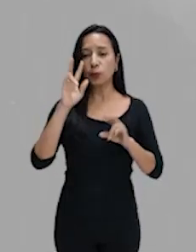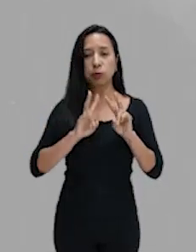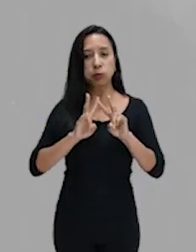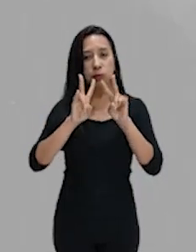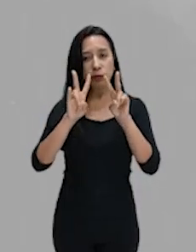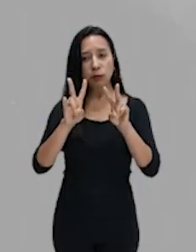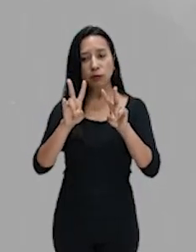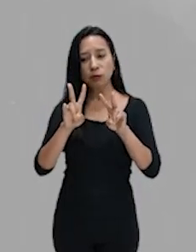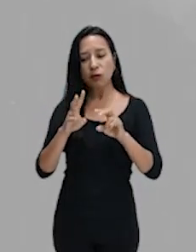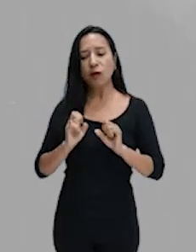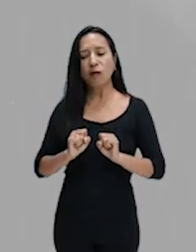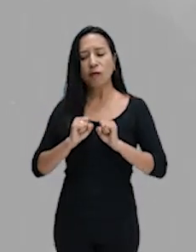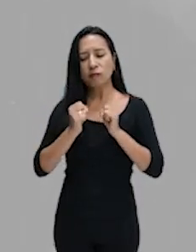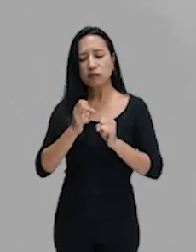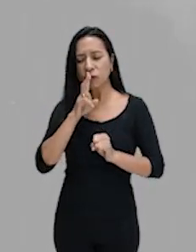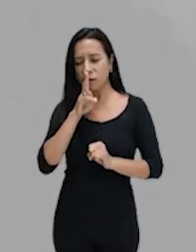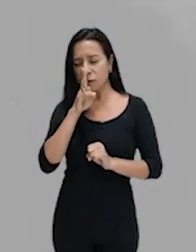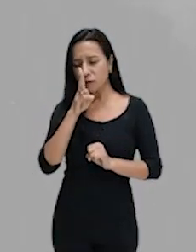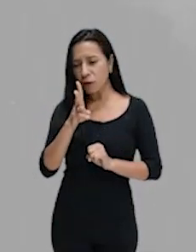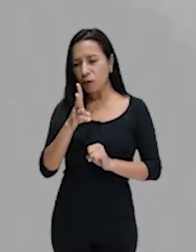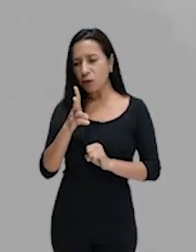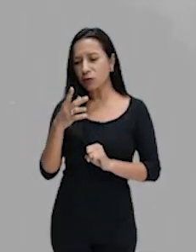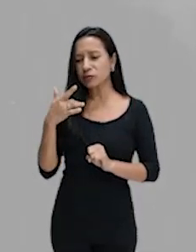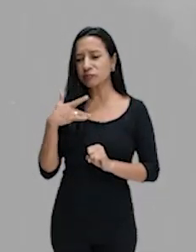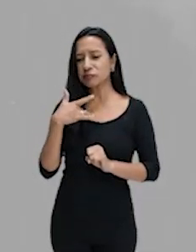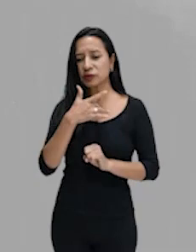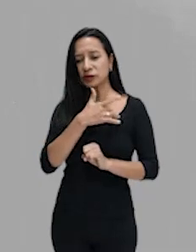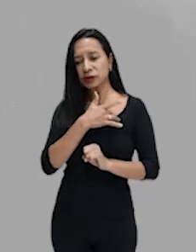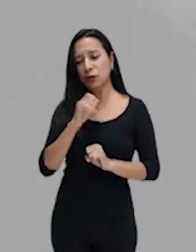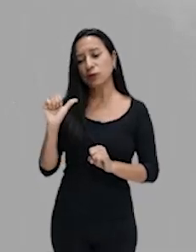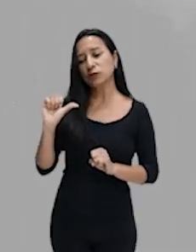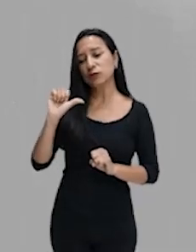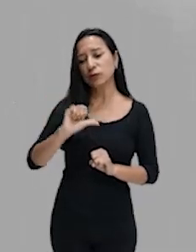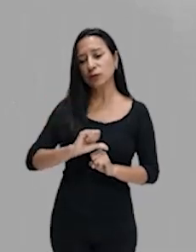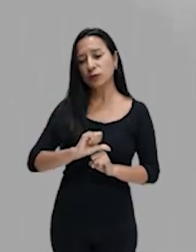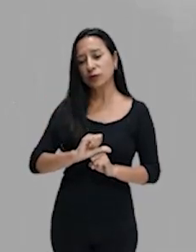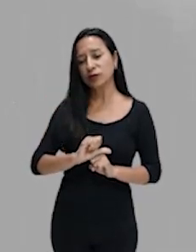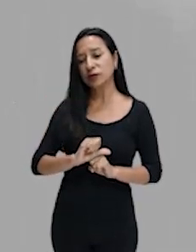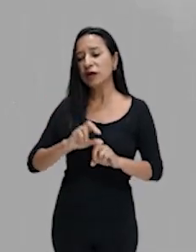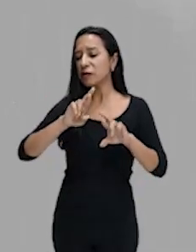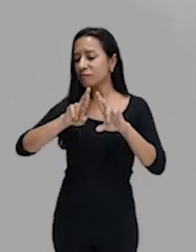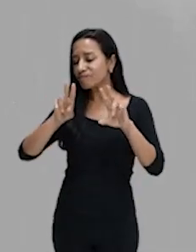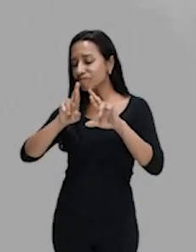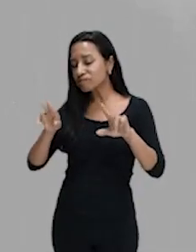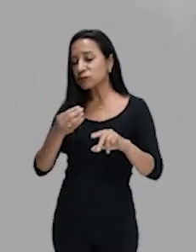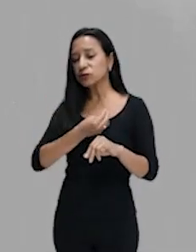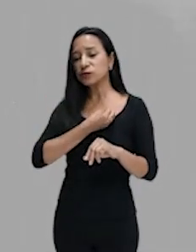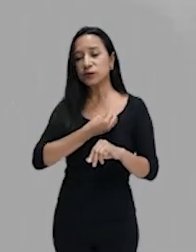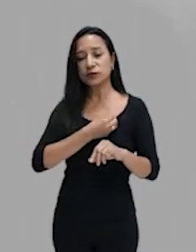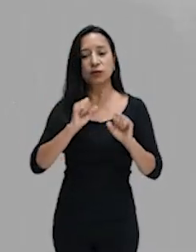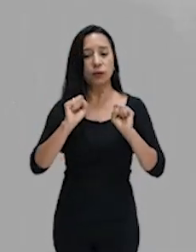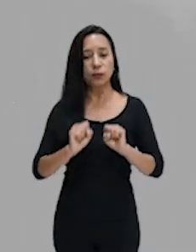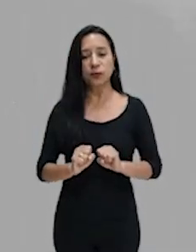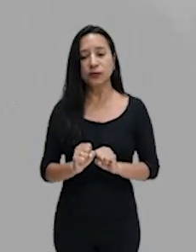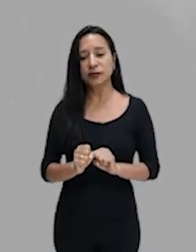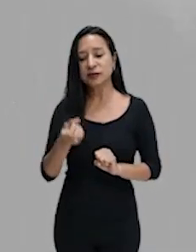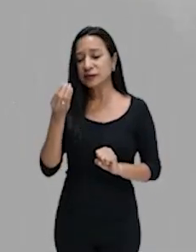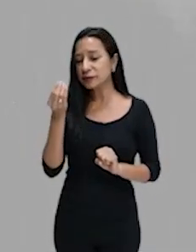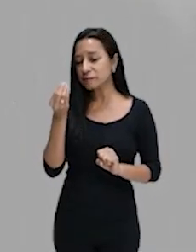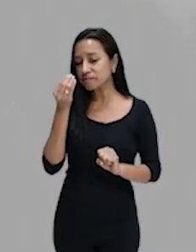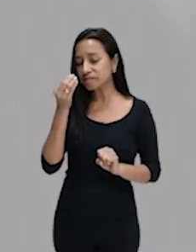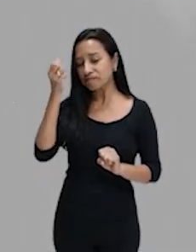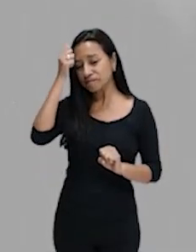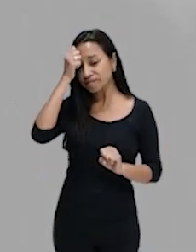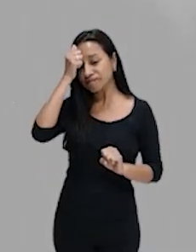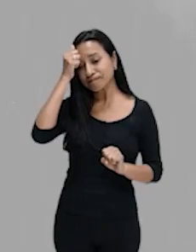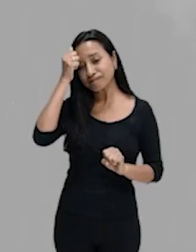muitas adversidades de saúde, de vida amorosa, de vida, muita adversidade de vida, que poderia ter desistido pelo meio do